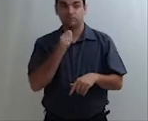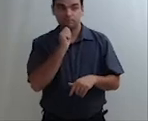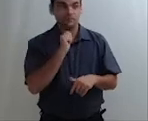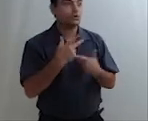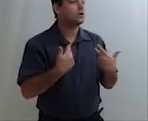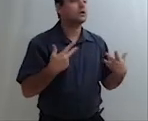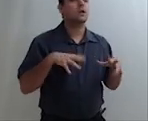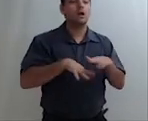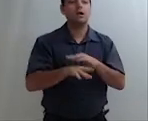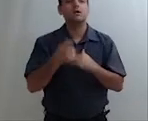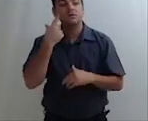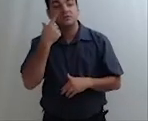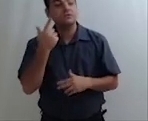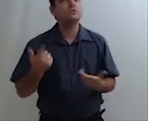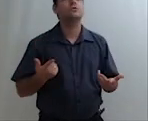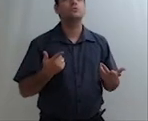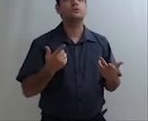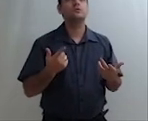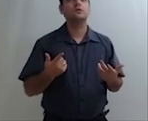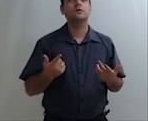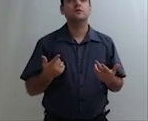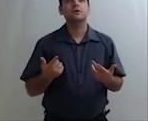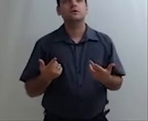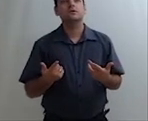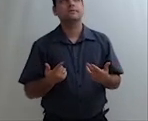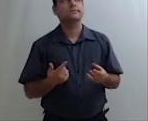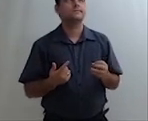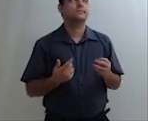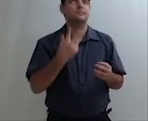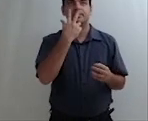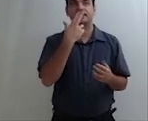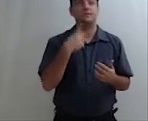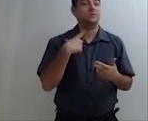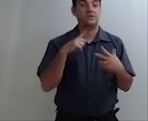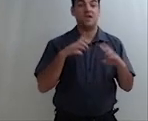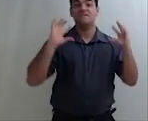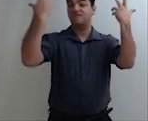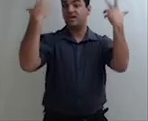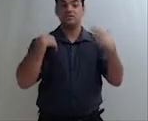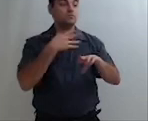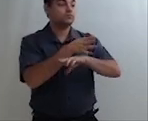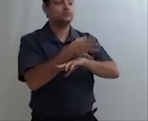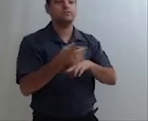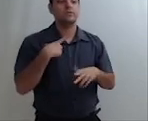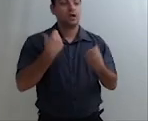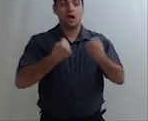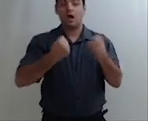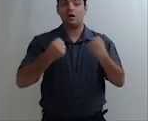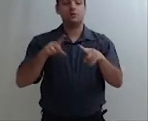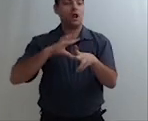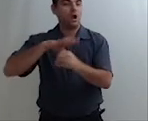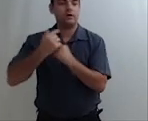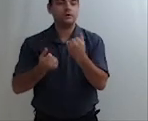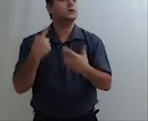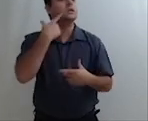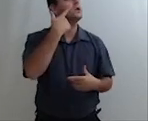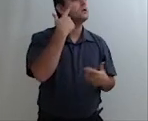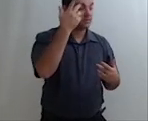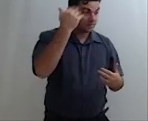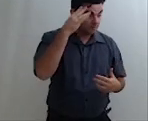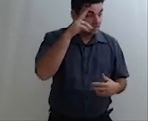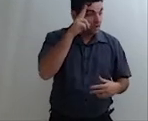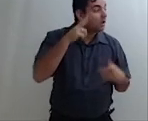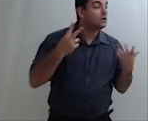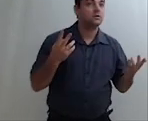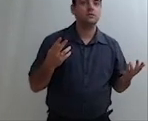apreendida ou essa pessoa eh estava na festa onde foi encontrado o seu carro roubado o que acontece eh